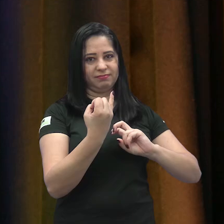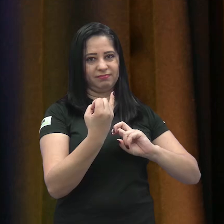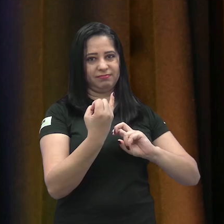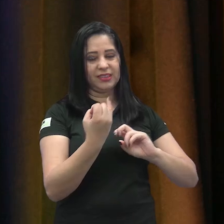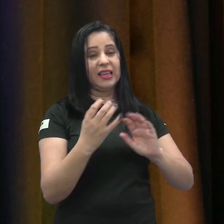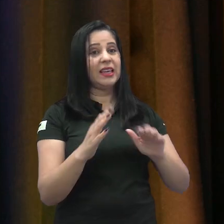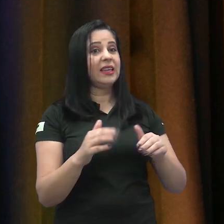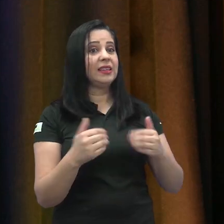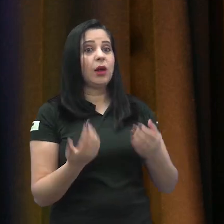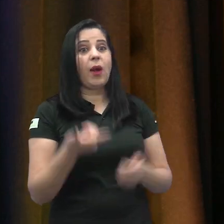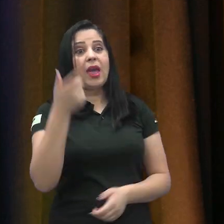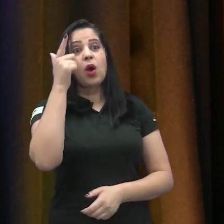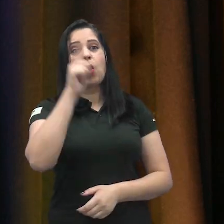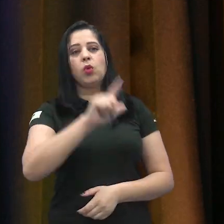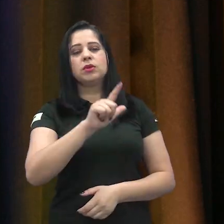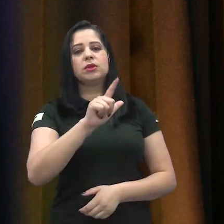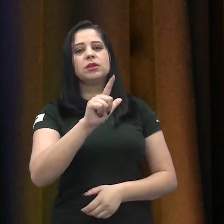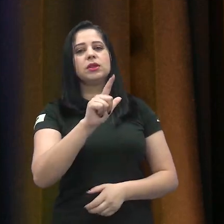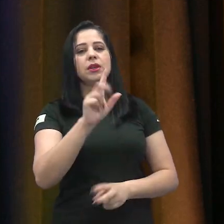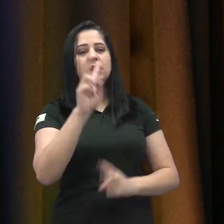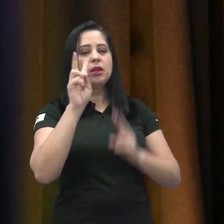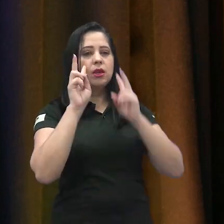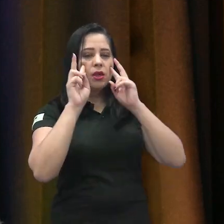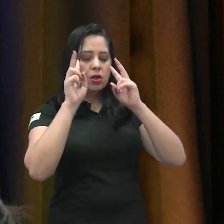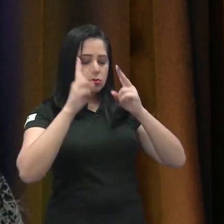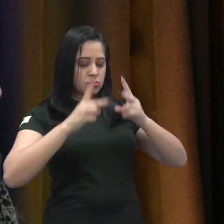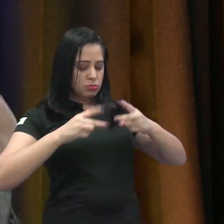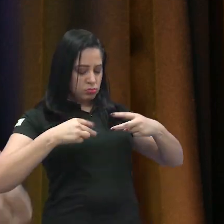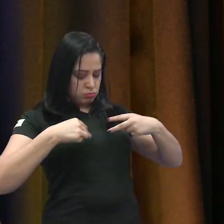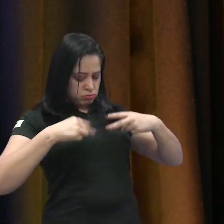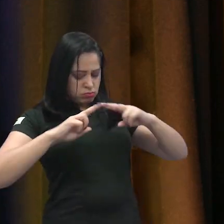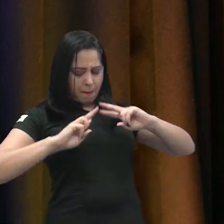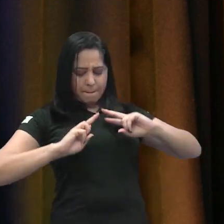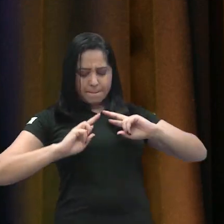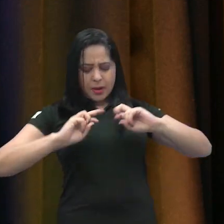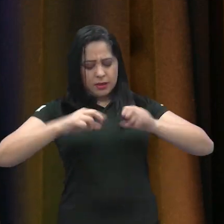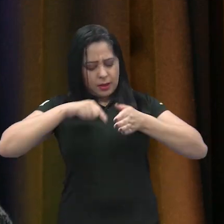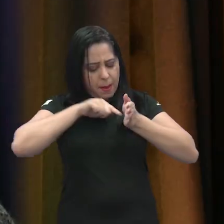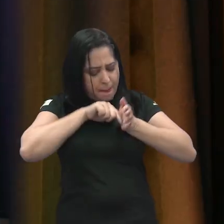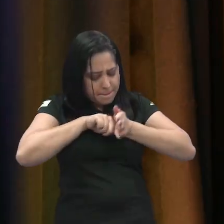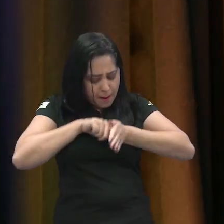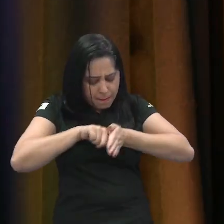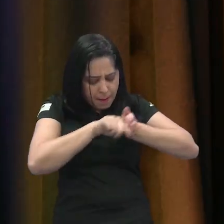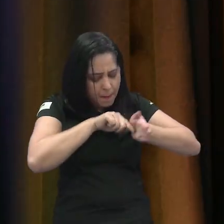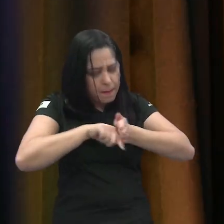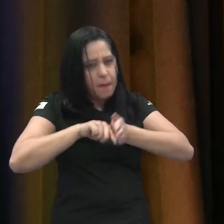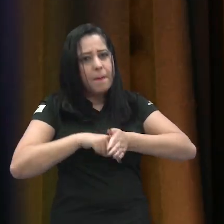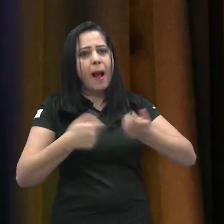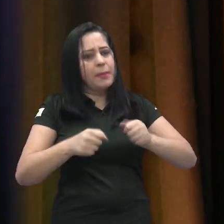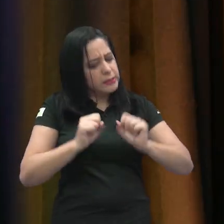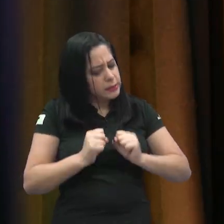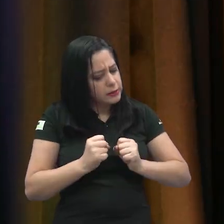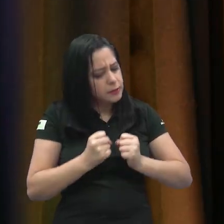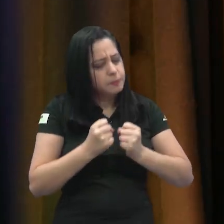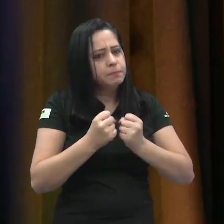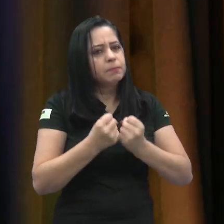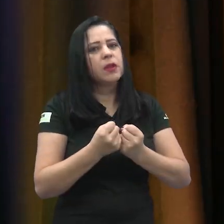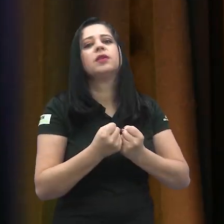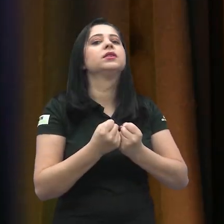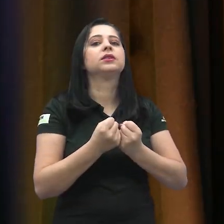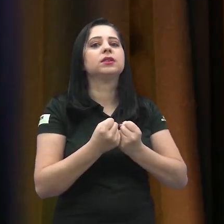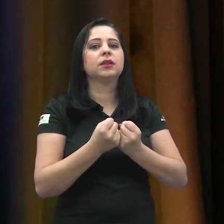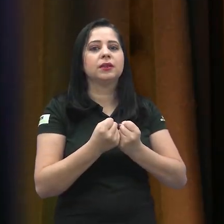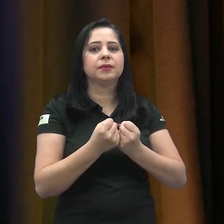expansão, e sem expansão não há essa volta, né? Sem esse autoconhecimento, sem essa busca que tem que ter assim uma disciplina,